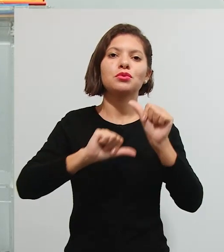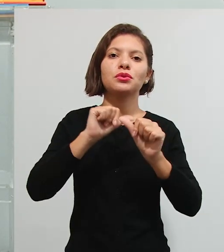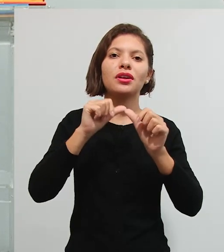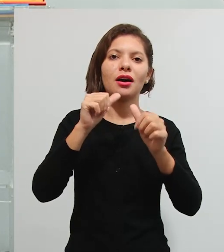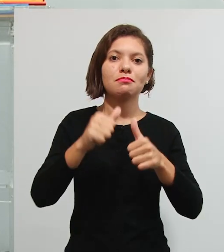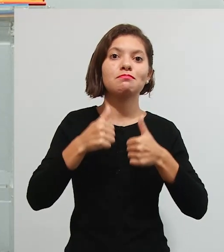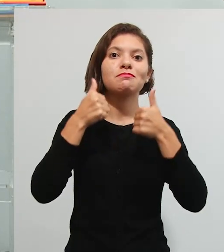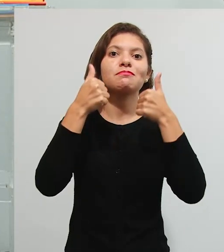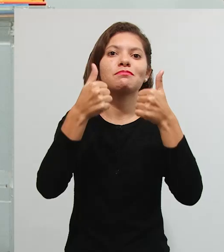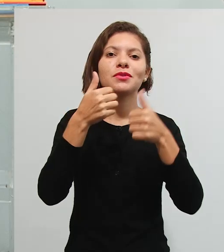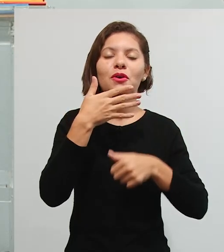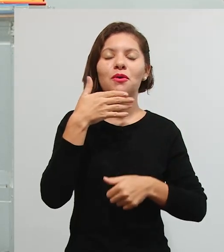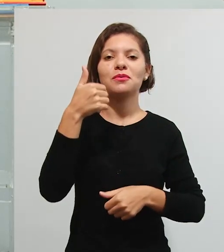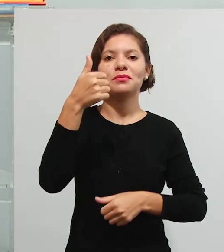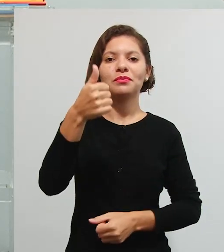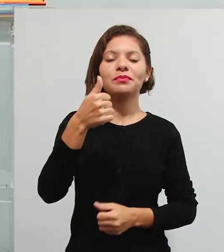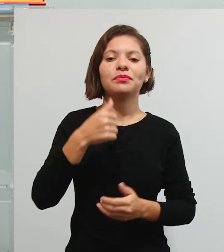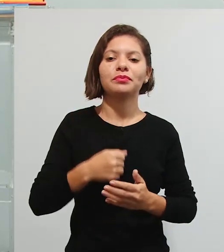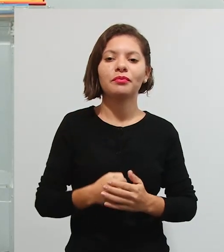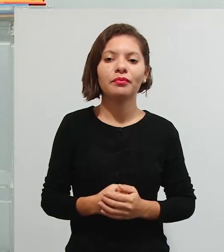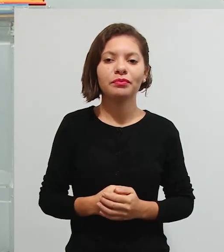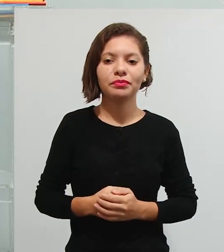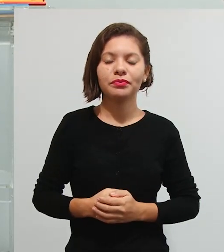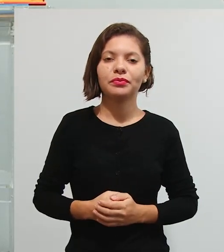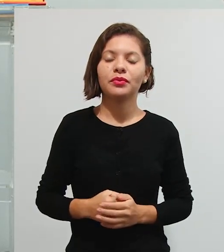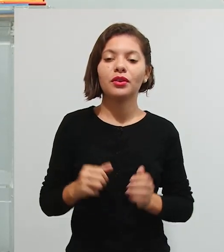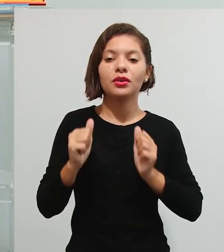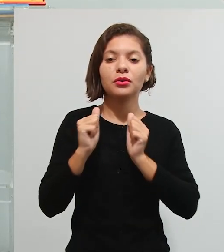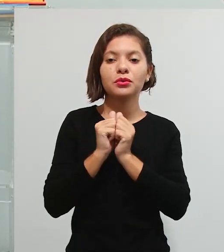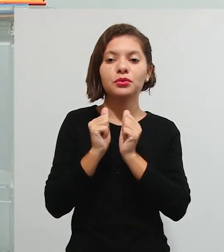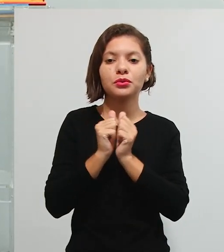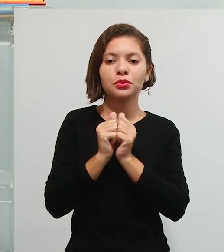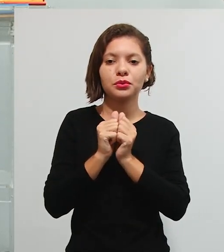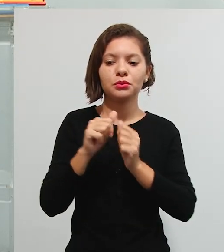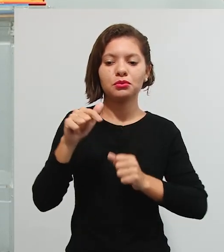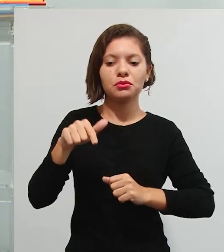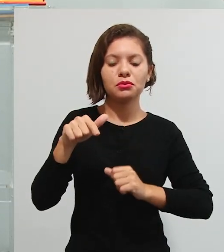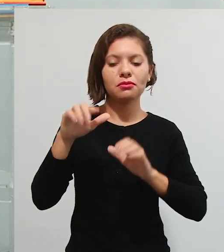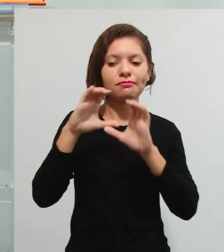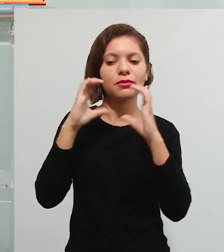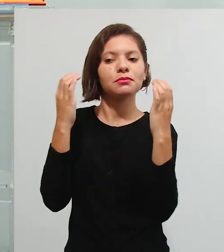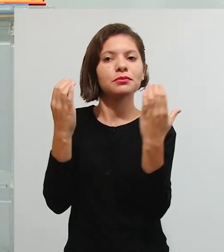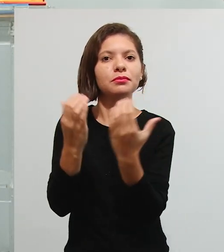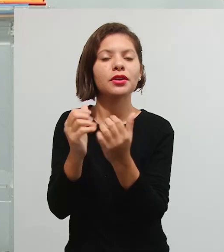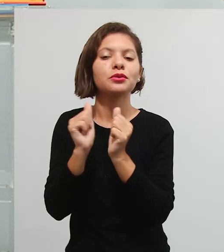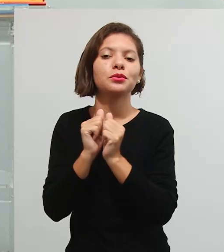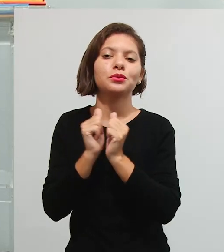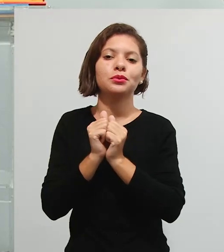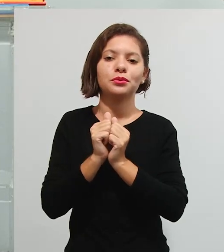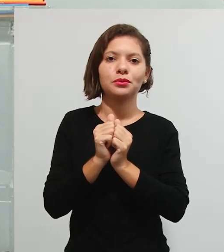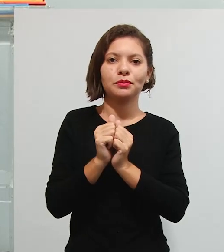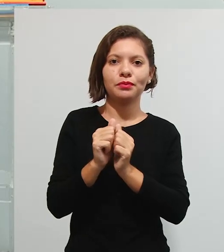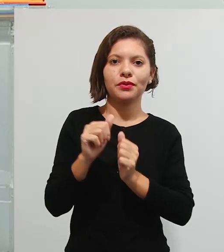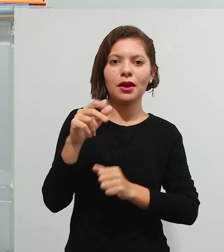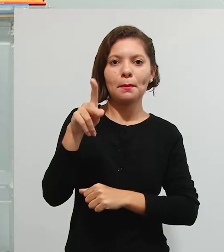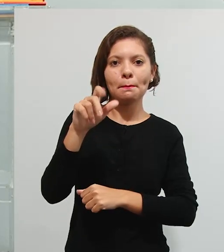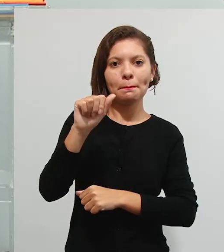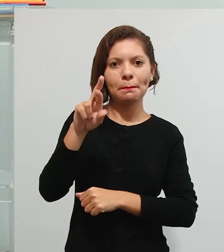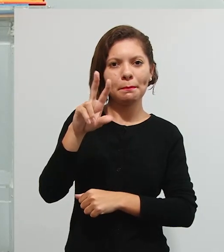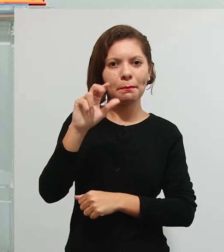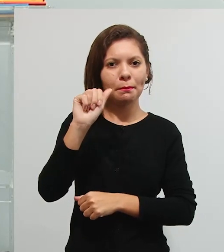nem sempre vai ser um projeto de intervenção, mas um projeto de intervenção geralmente é um